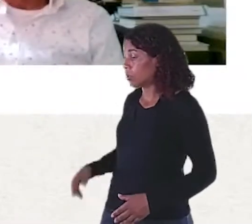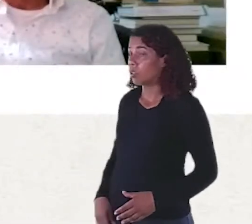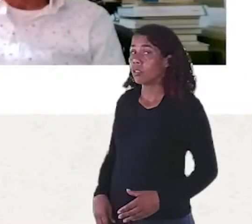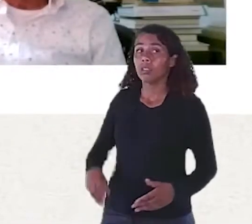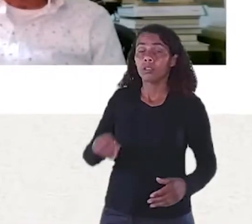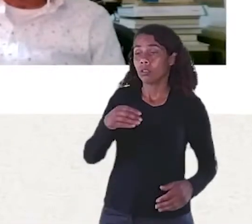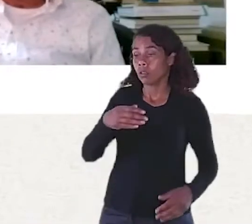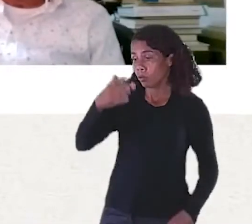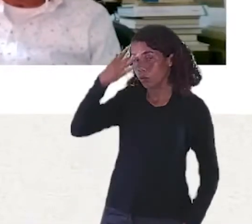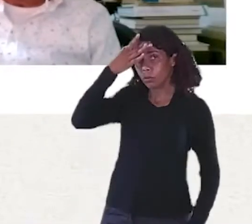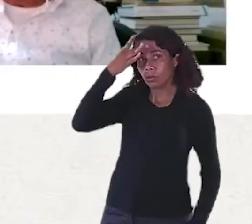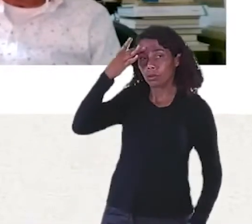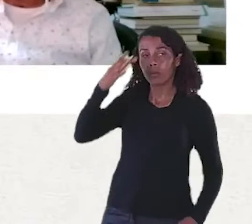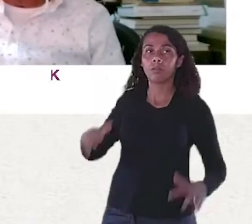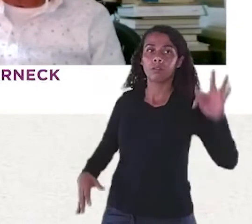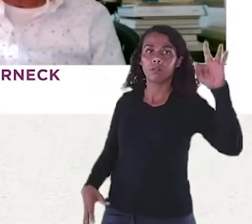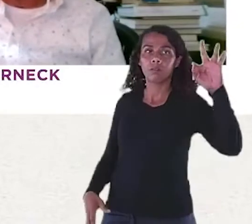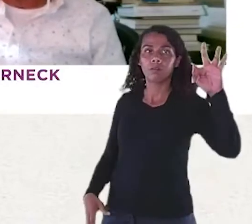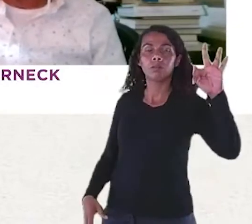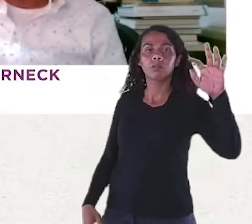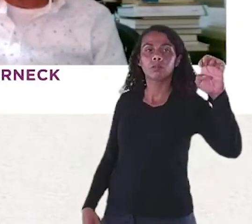O Fernando Sabino